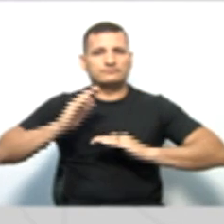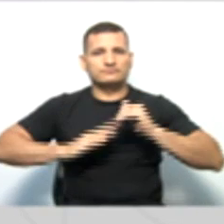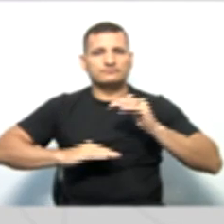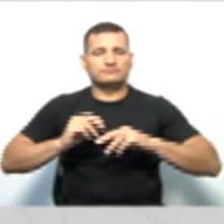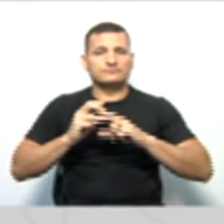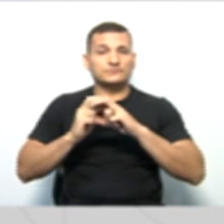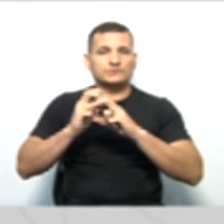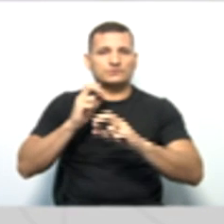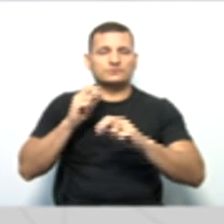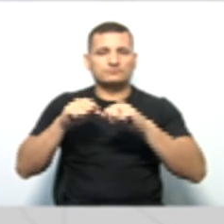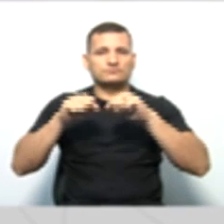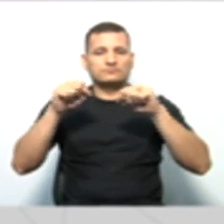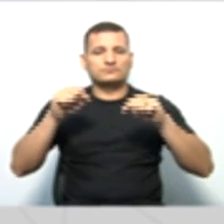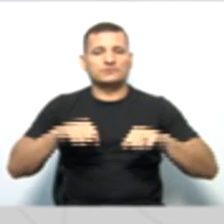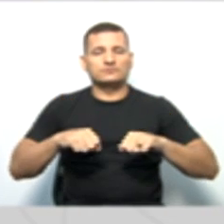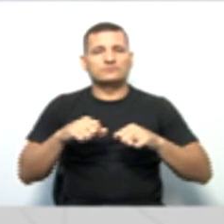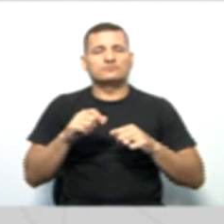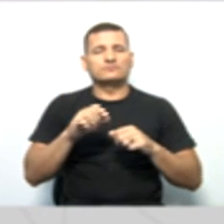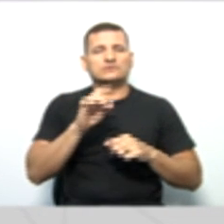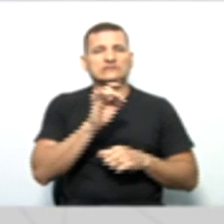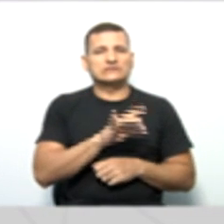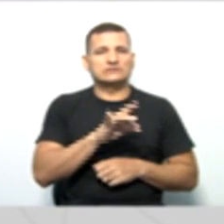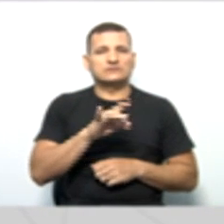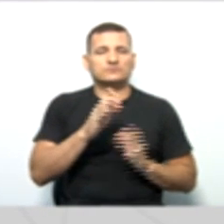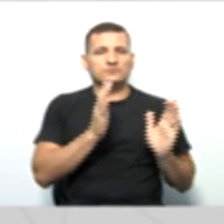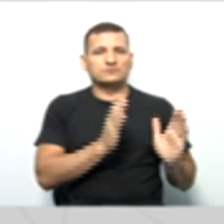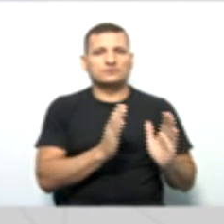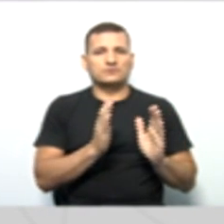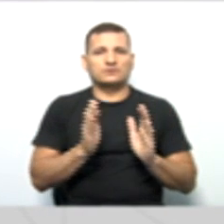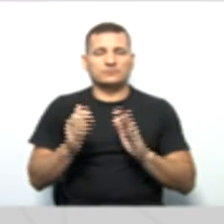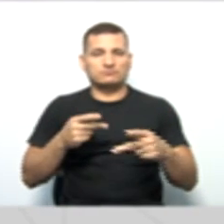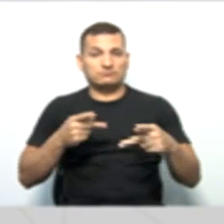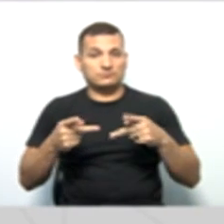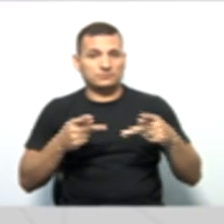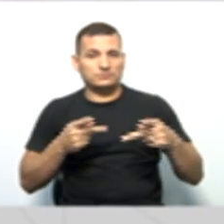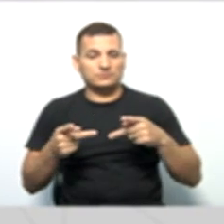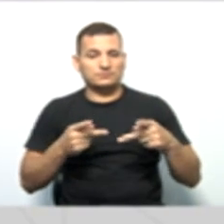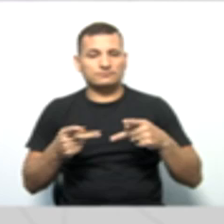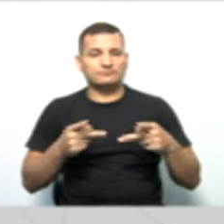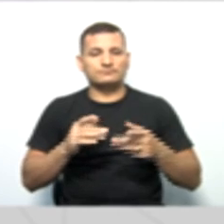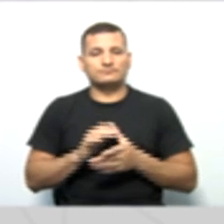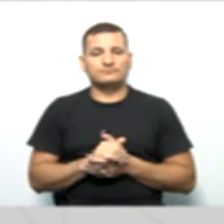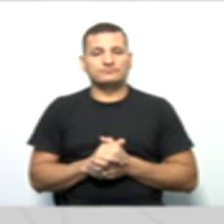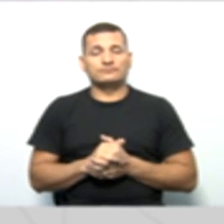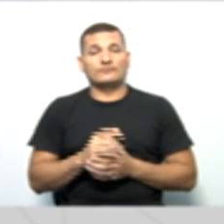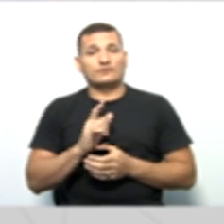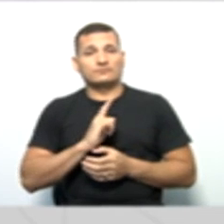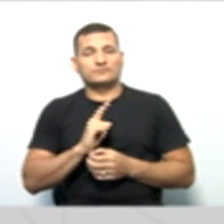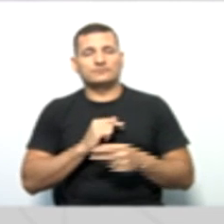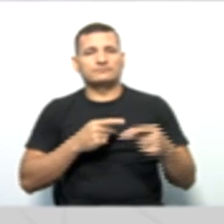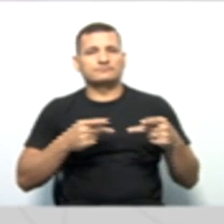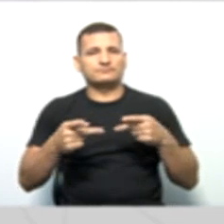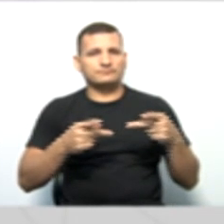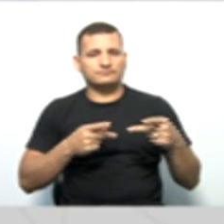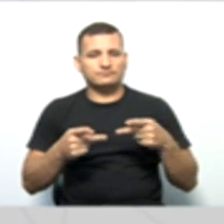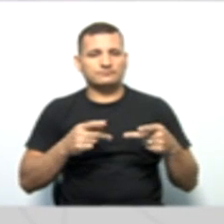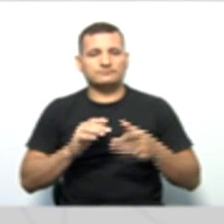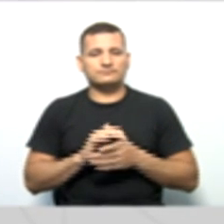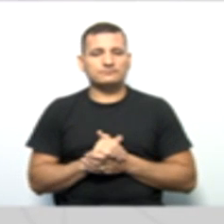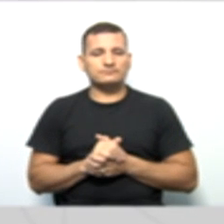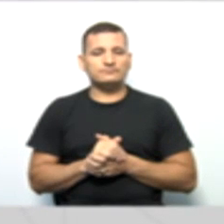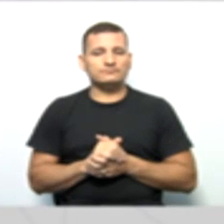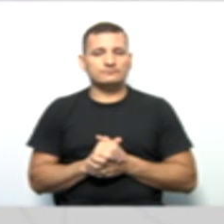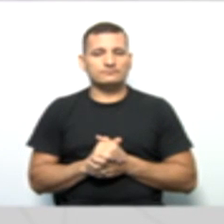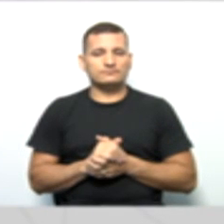cada uma das tarefas do projeto, que a gente elencou agora há pouco, não é isso? A gente tem lá os projetos, o quê? Só voltar aqui rapidinho,